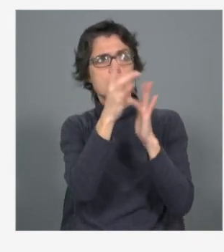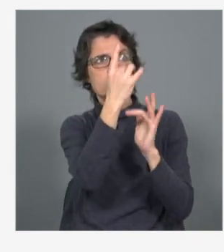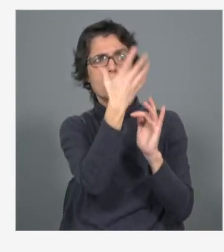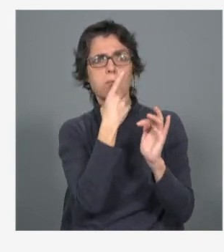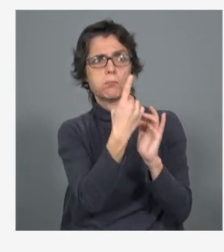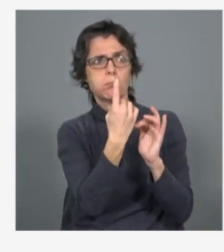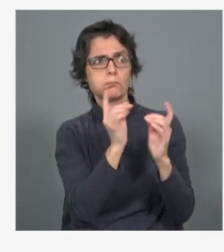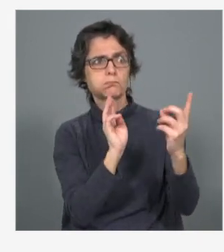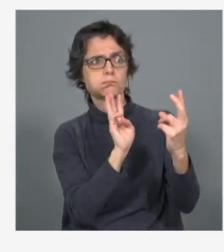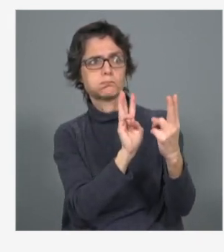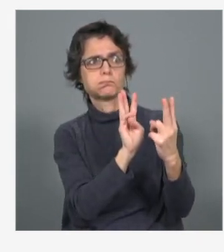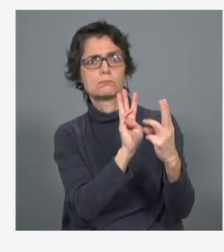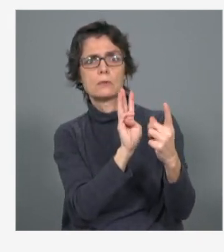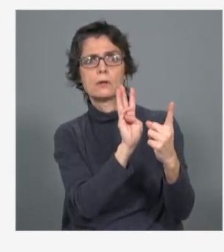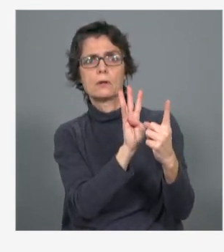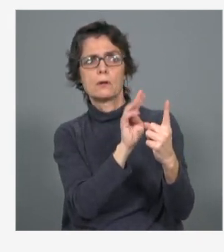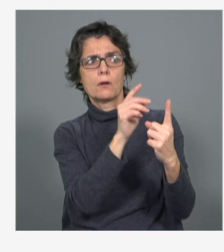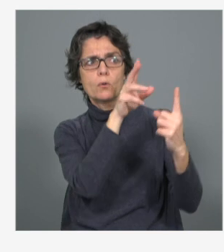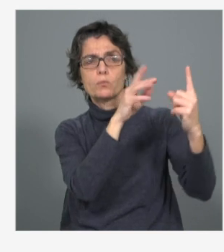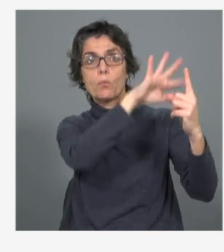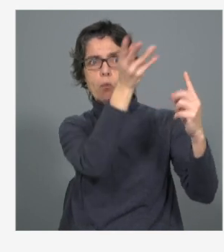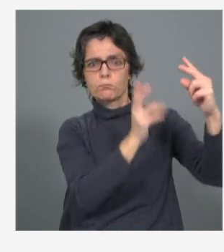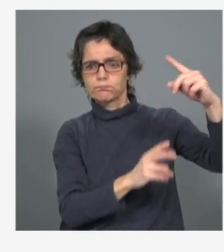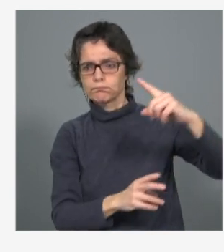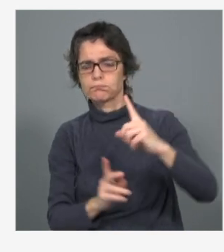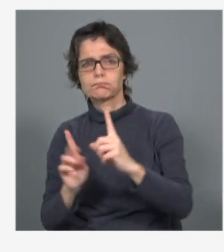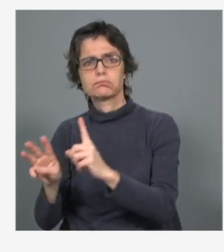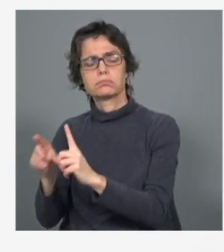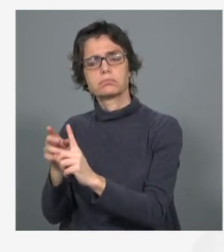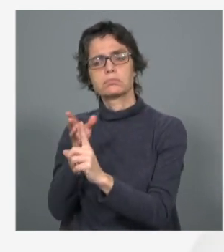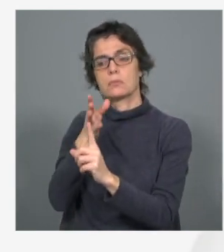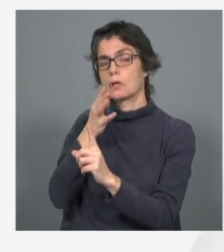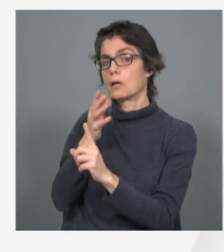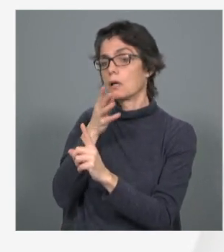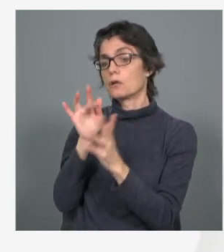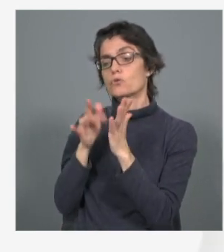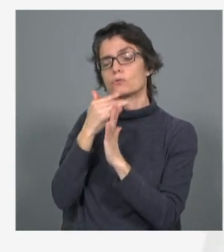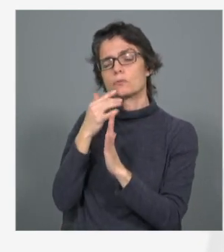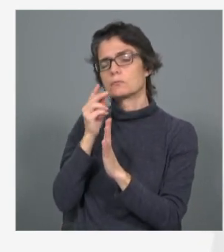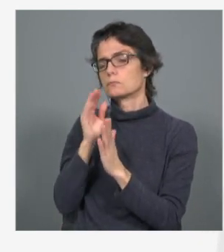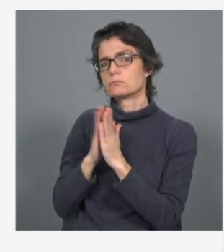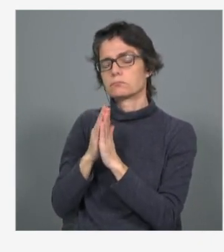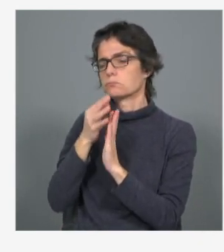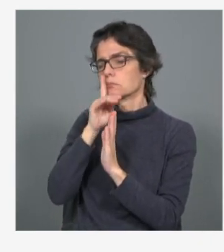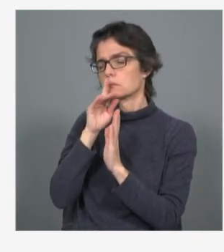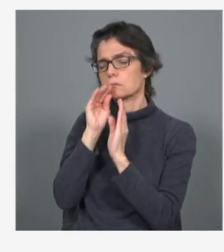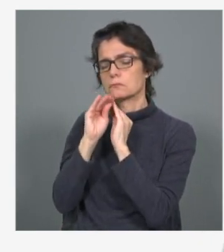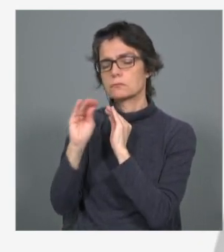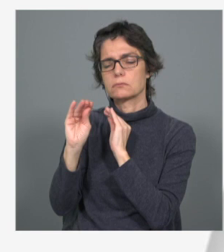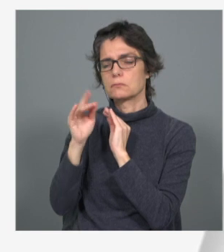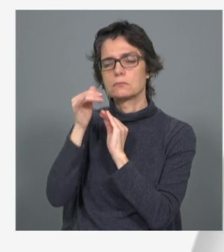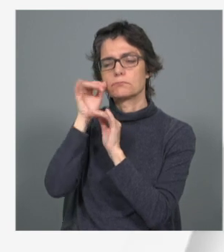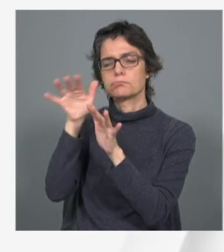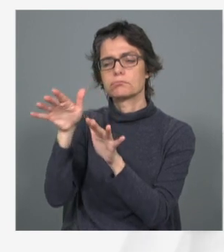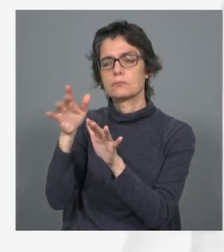com eles. Ao descerem do monte, Jesus ordenou-lhes que não contassem a ninguém o que tinham visto, enquanto o Filho